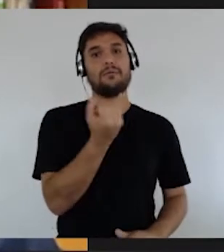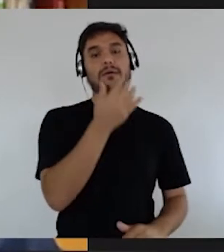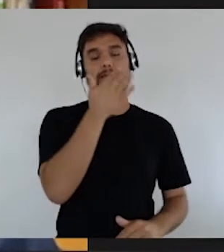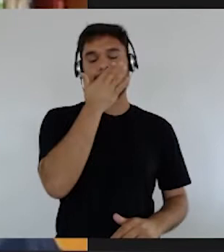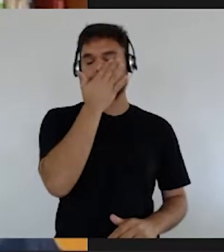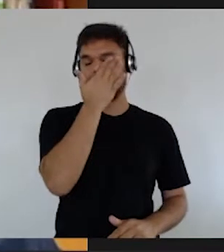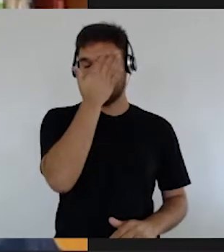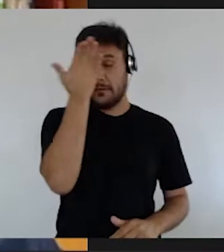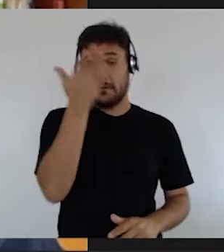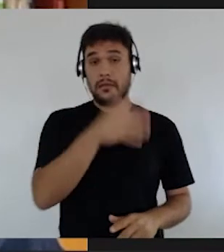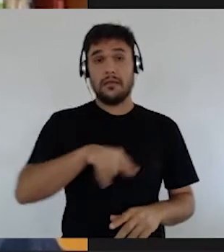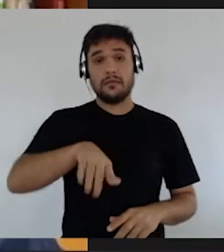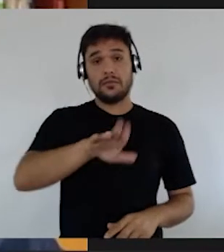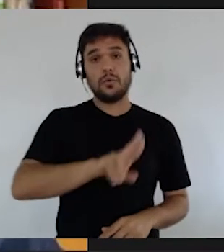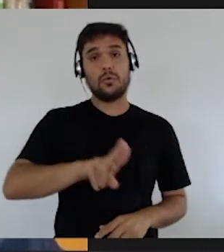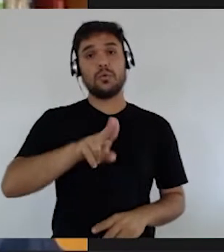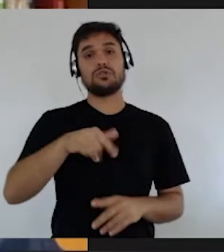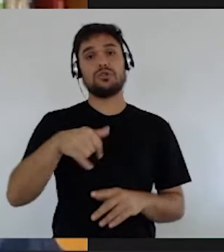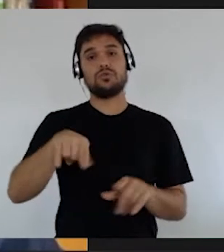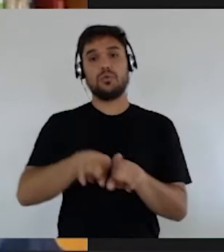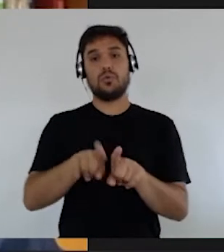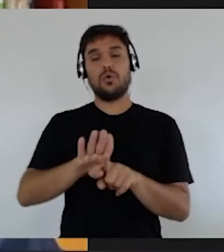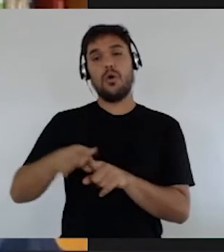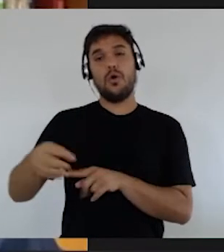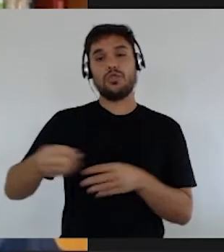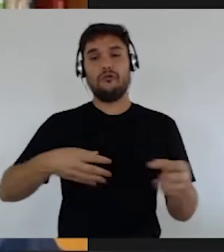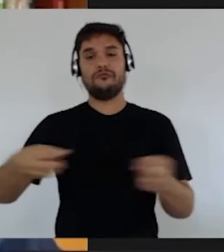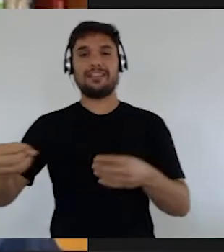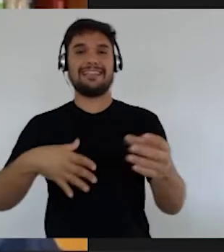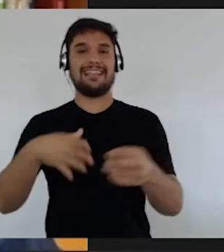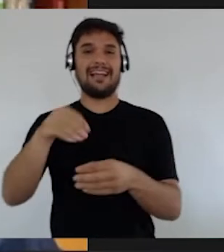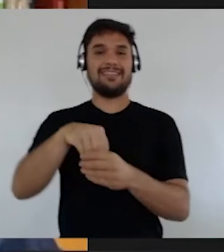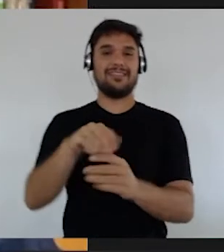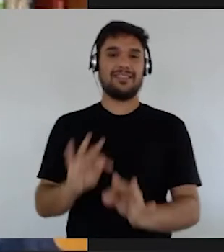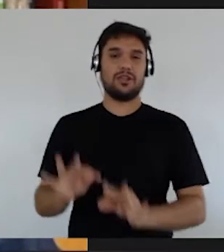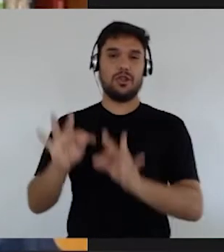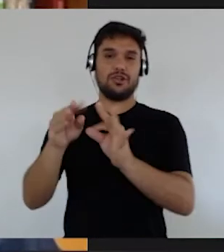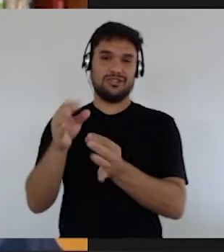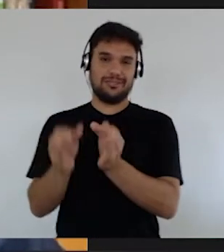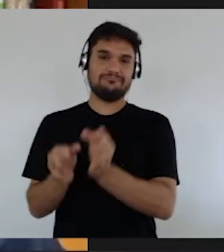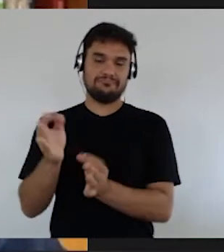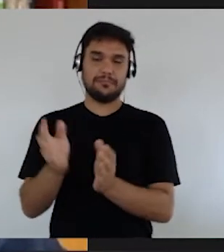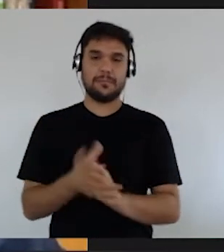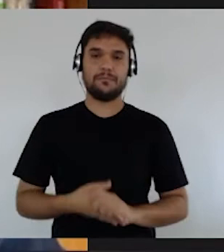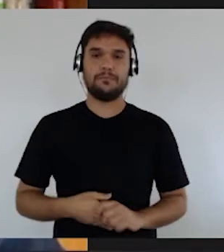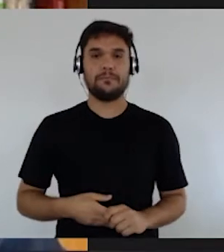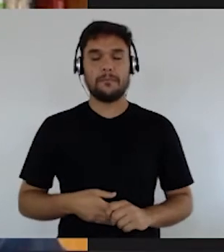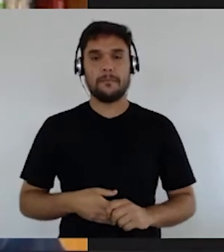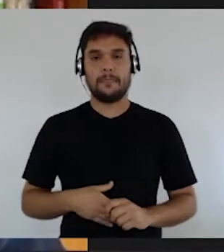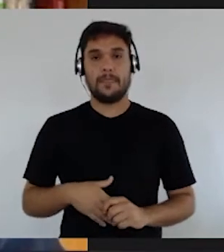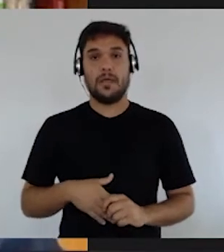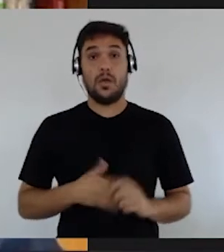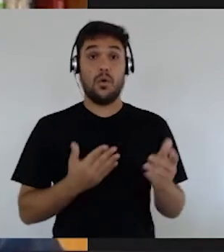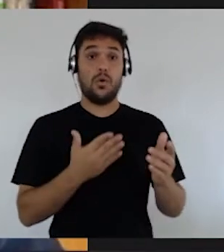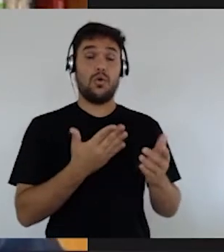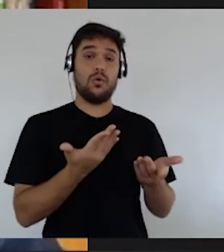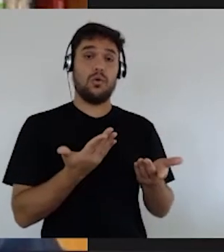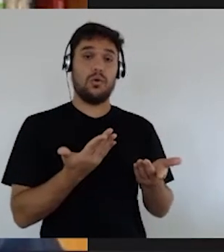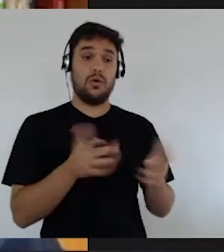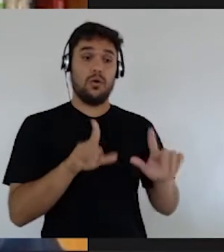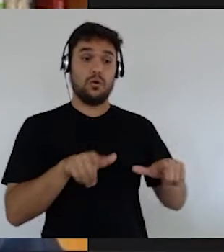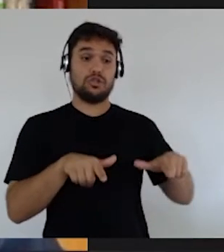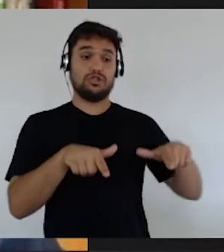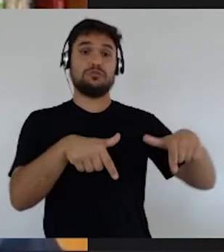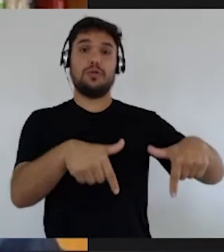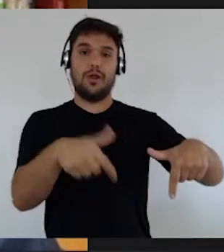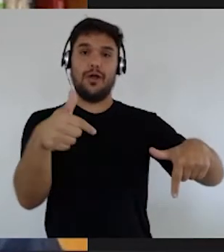para a consolidação do movimento de modernização tecnológica do processo civil. O referido diploma